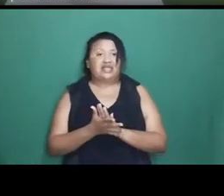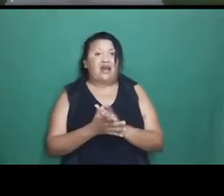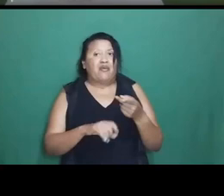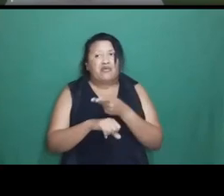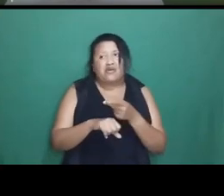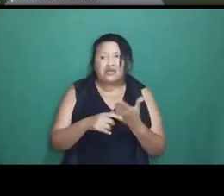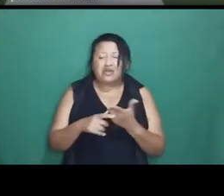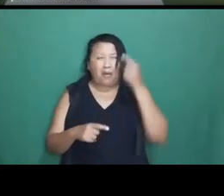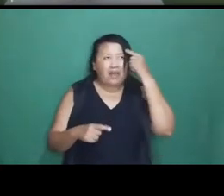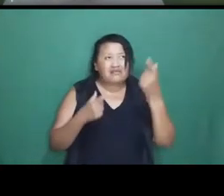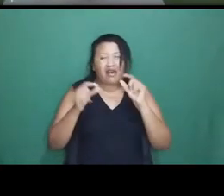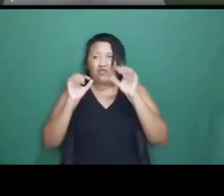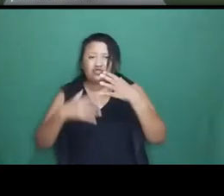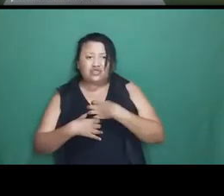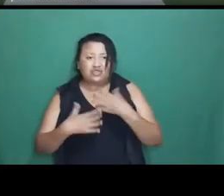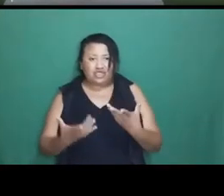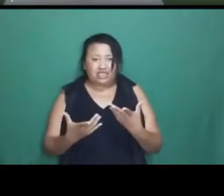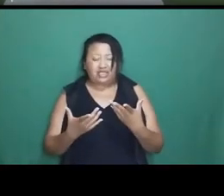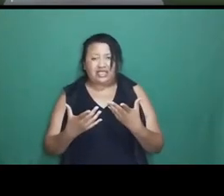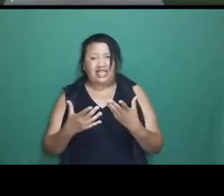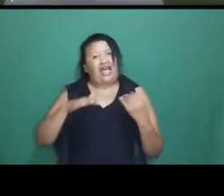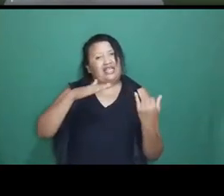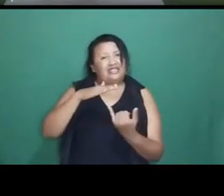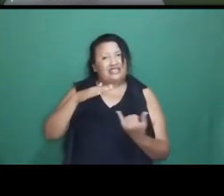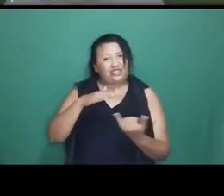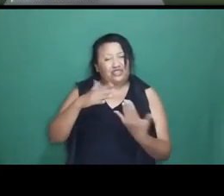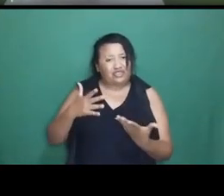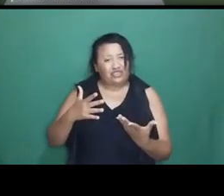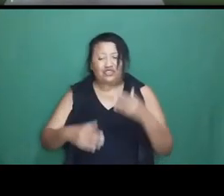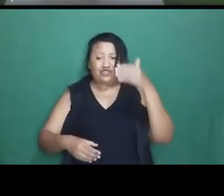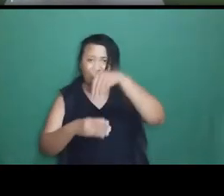profissionalmente As instituições do voto da representação